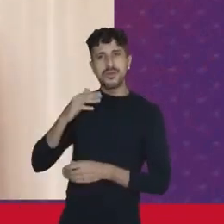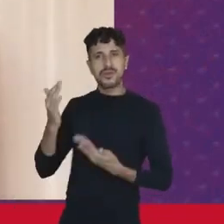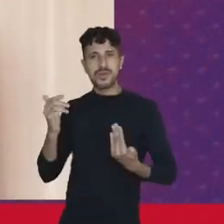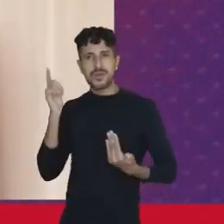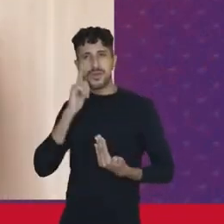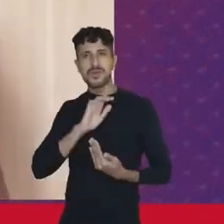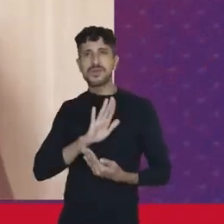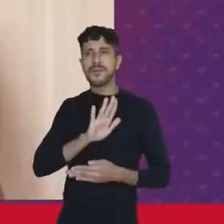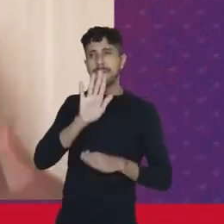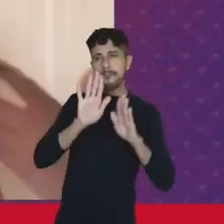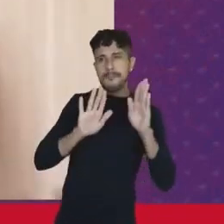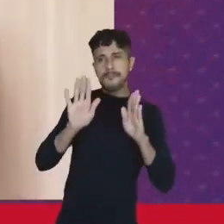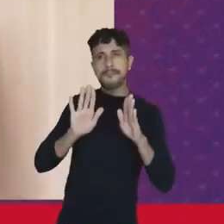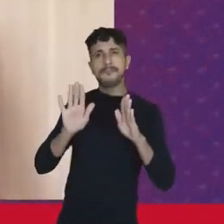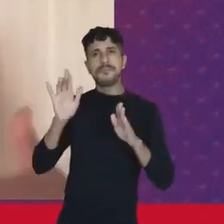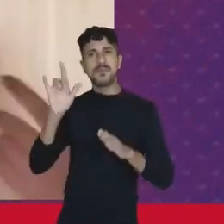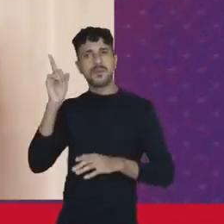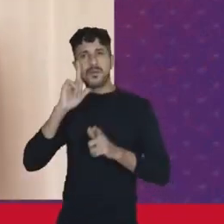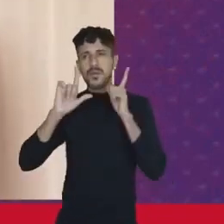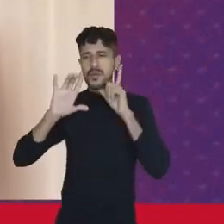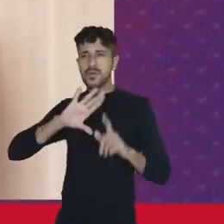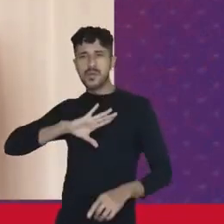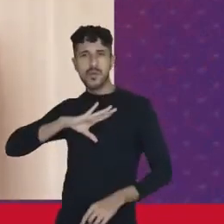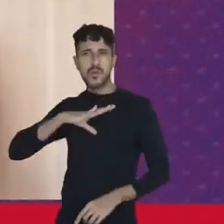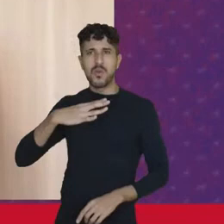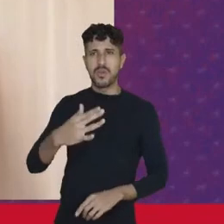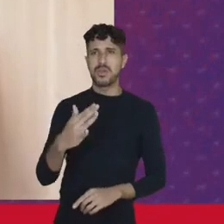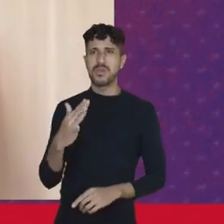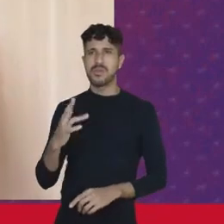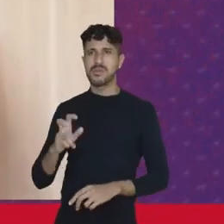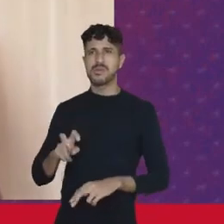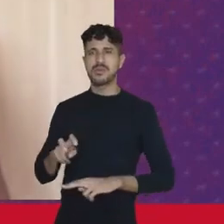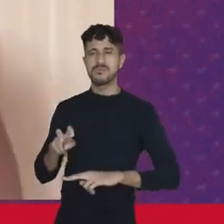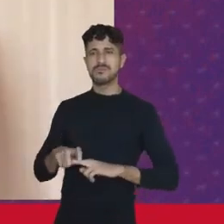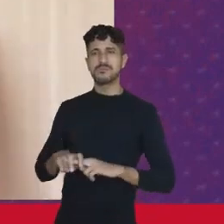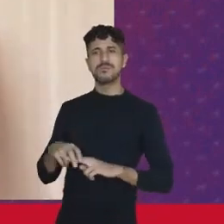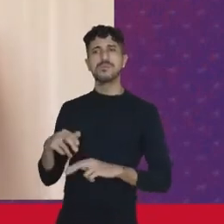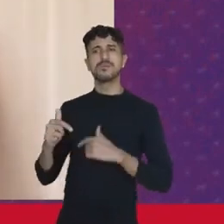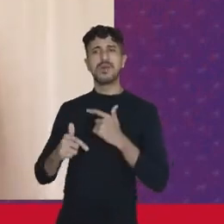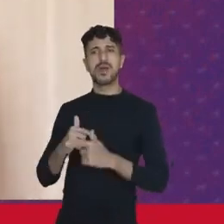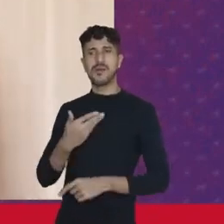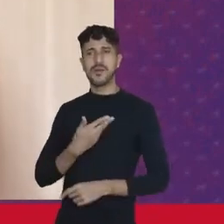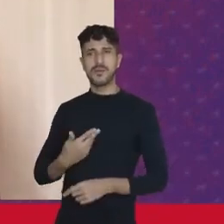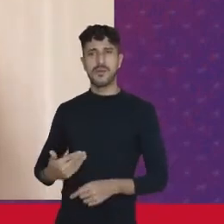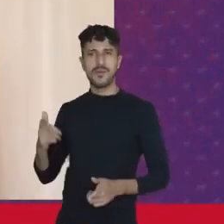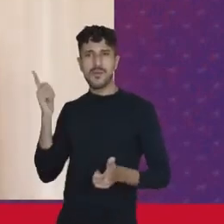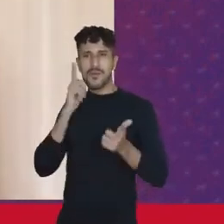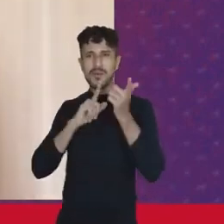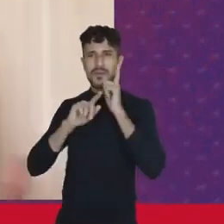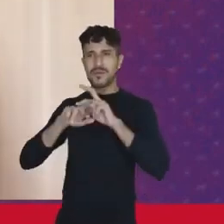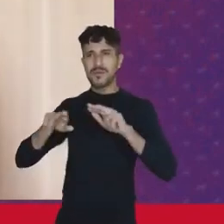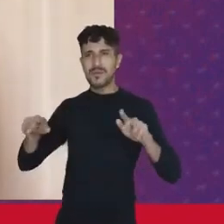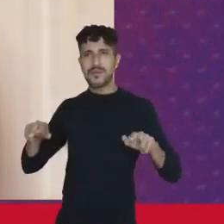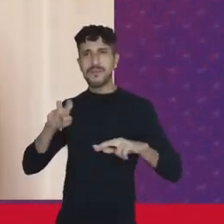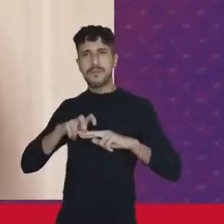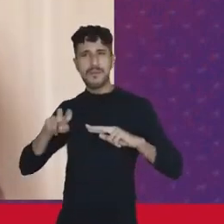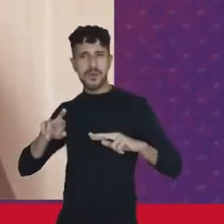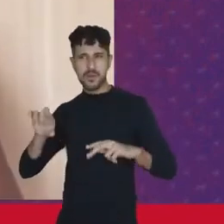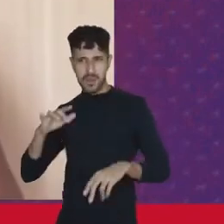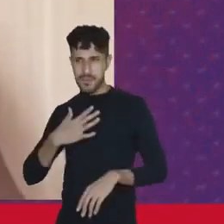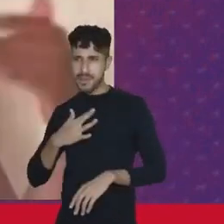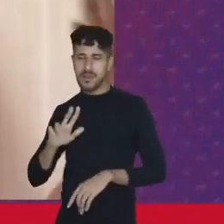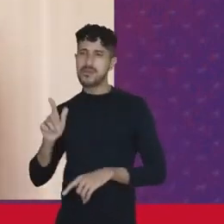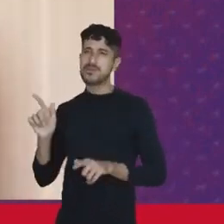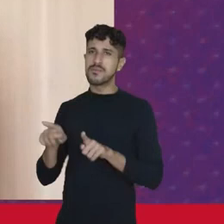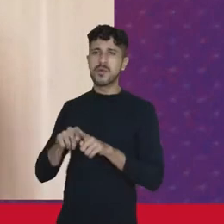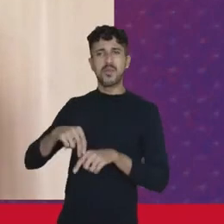se candidataram, tiveram essa coragem, essa ousadia de tentar um cargo público e conquistamos várias cadeiras, não só a minha,